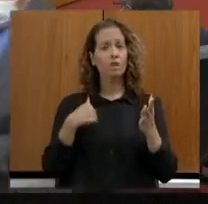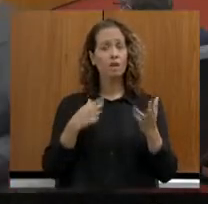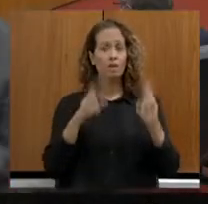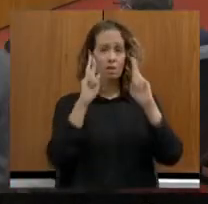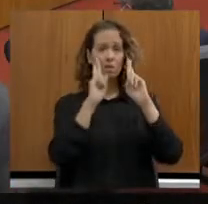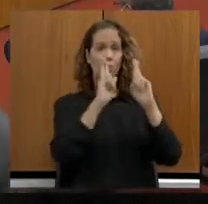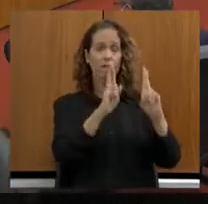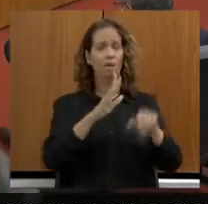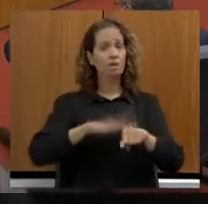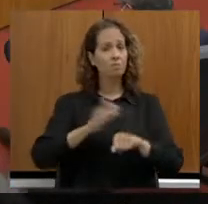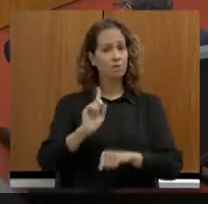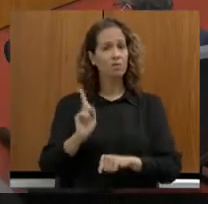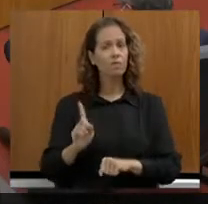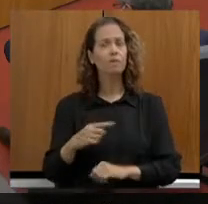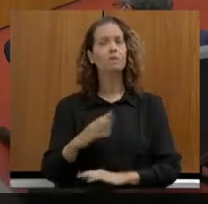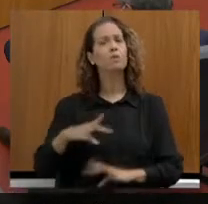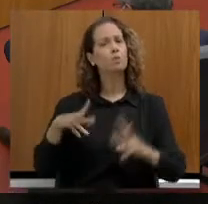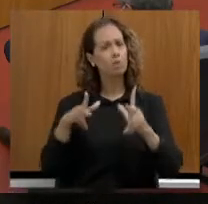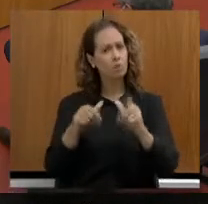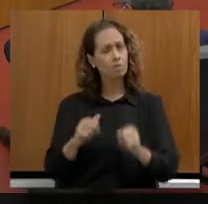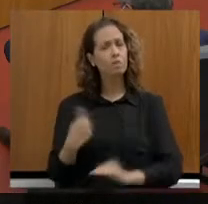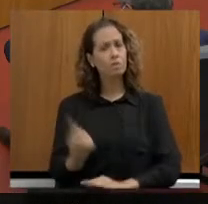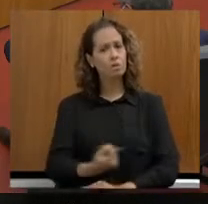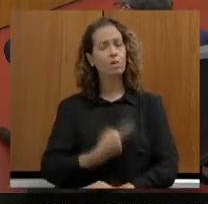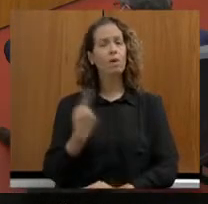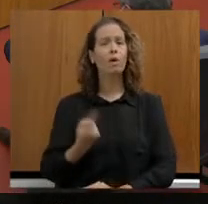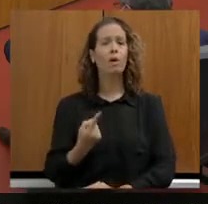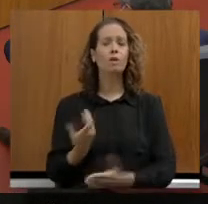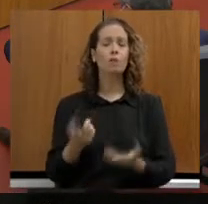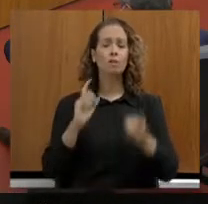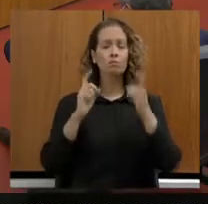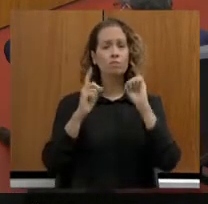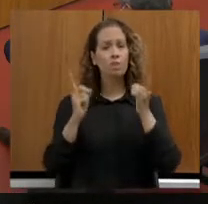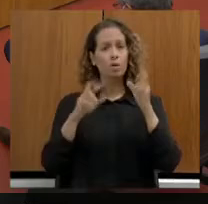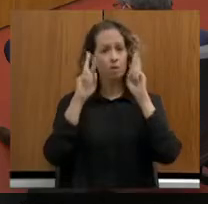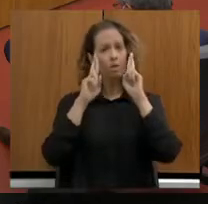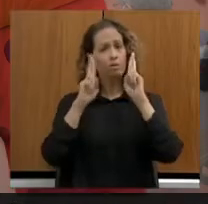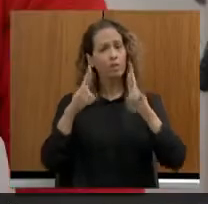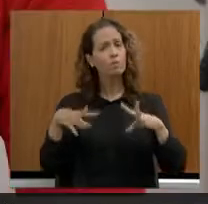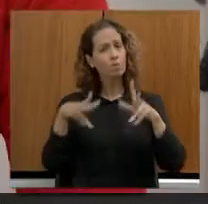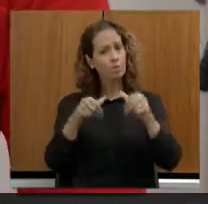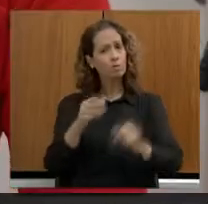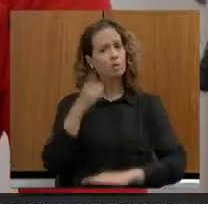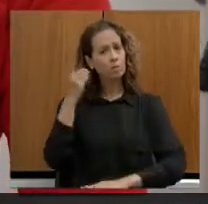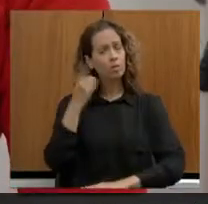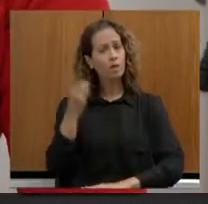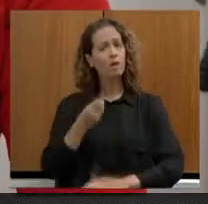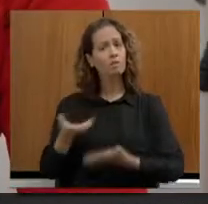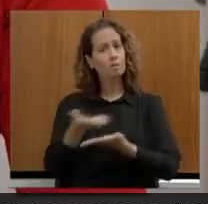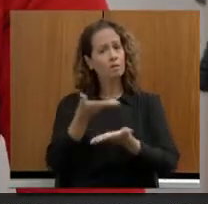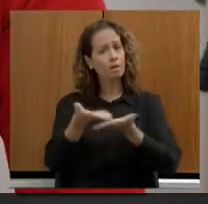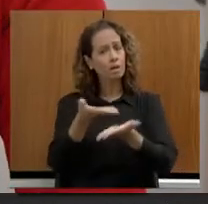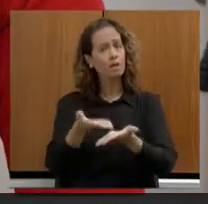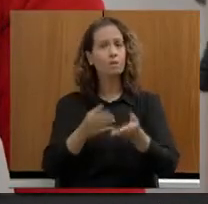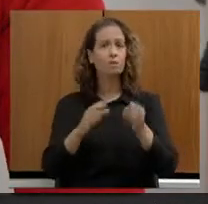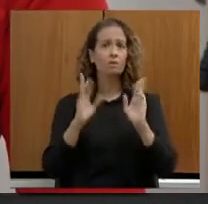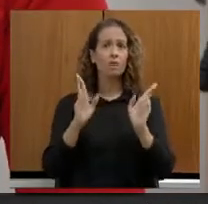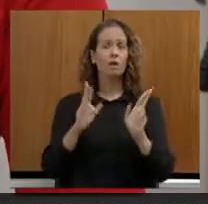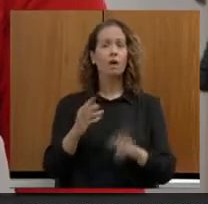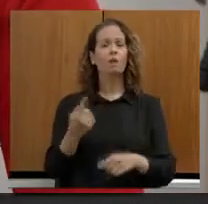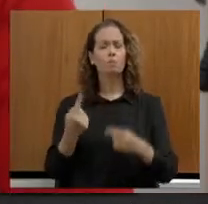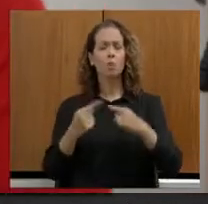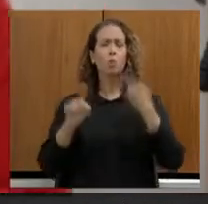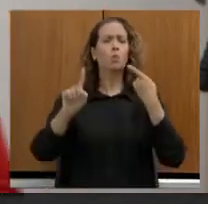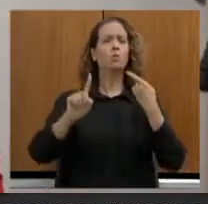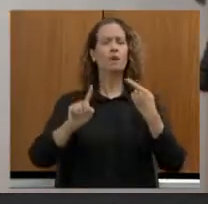todos nós estamos tratando com respeito Essa audiência como todos os secretários são tratados com respeito divergir não é de respeitar